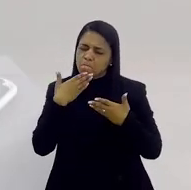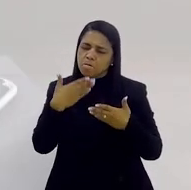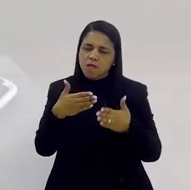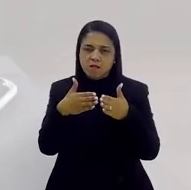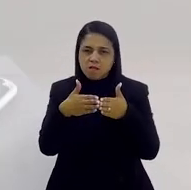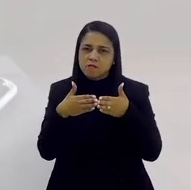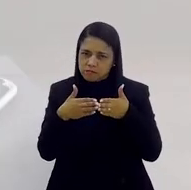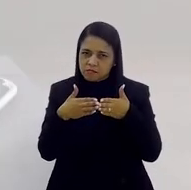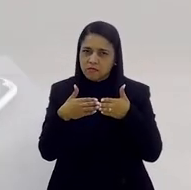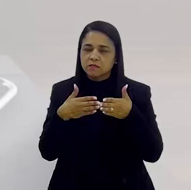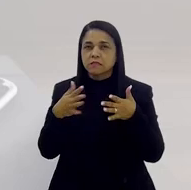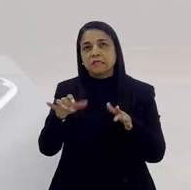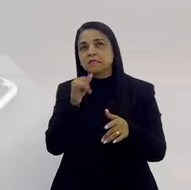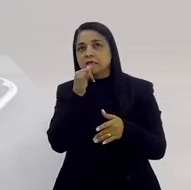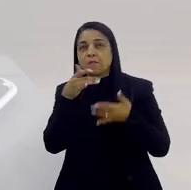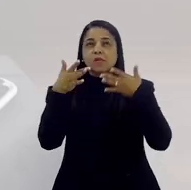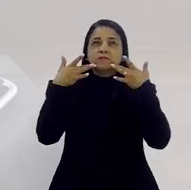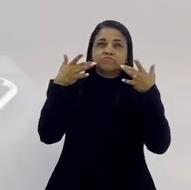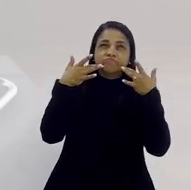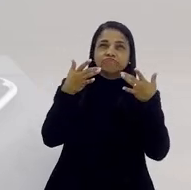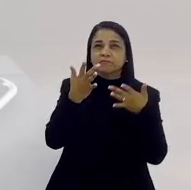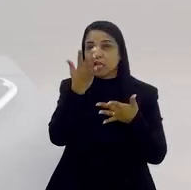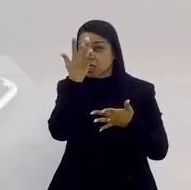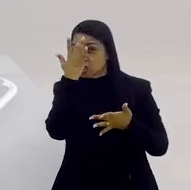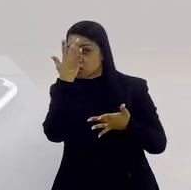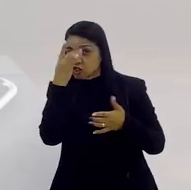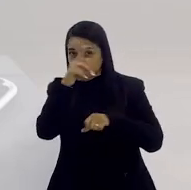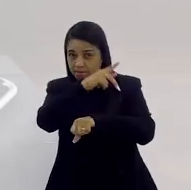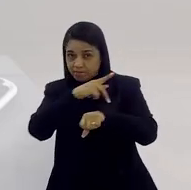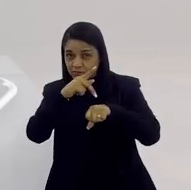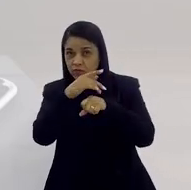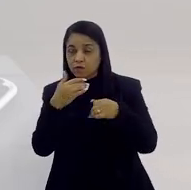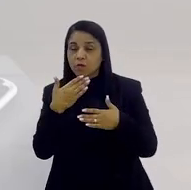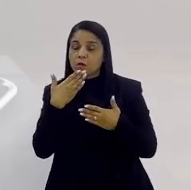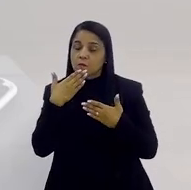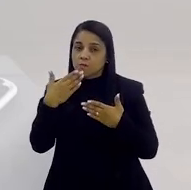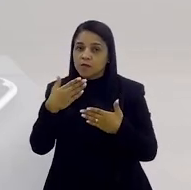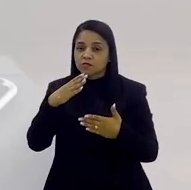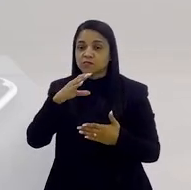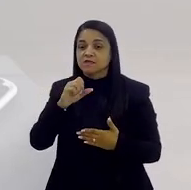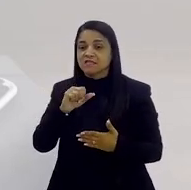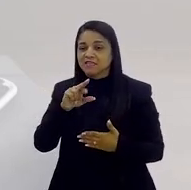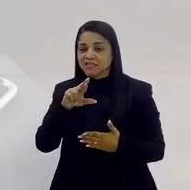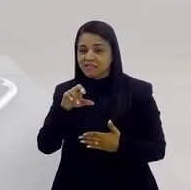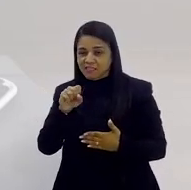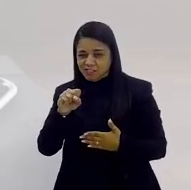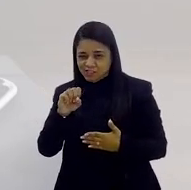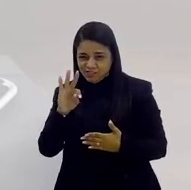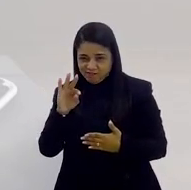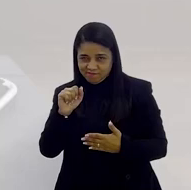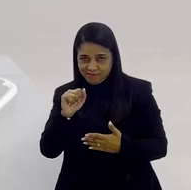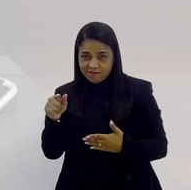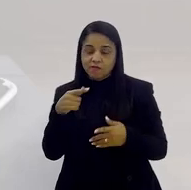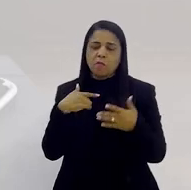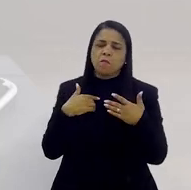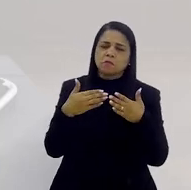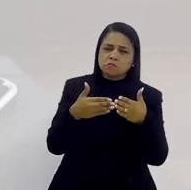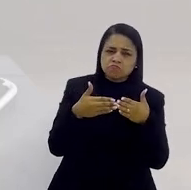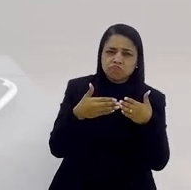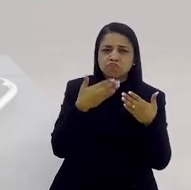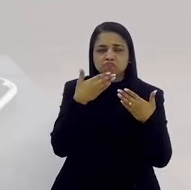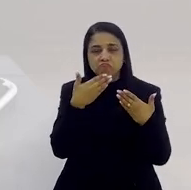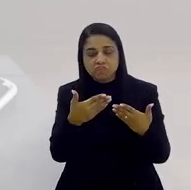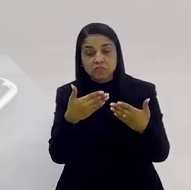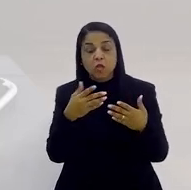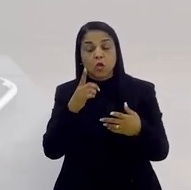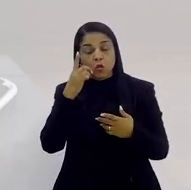licença sempre se eu for fazer uma peça que que se passa na Índia eu vou pedir licença para Cristo e licença para os donos